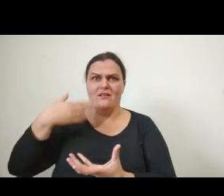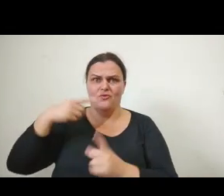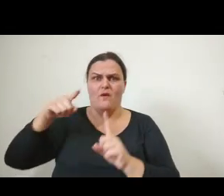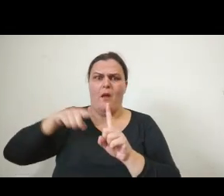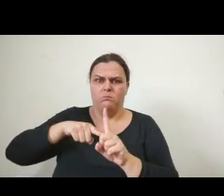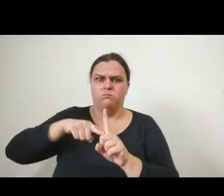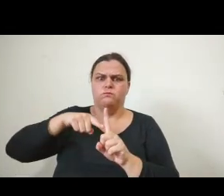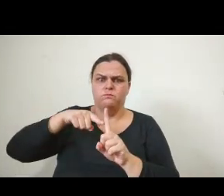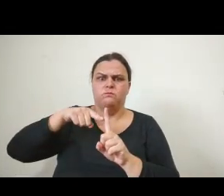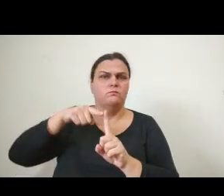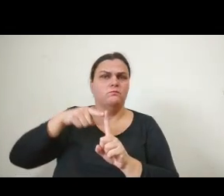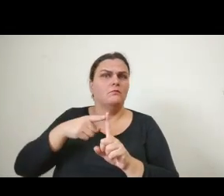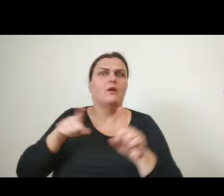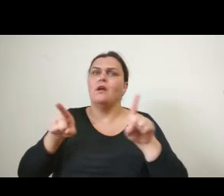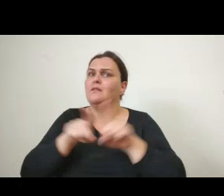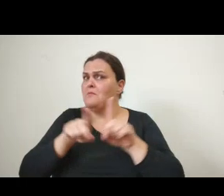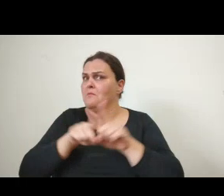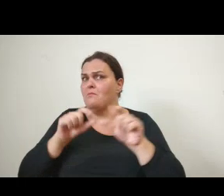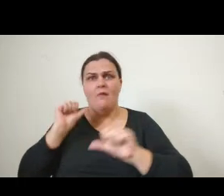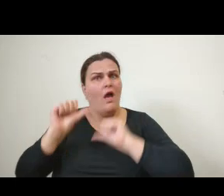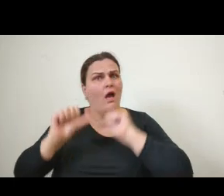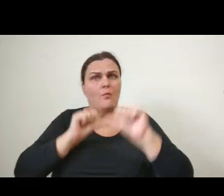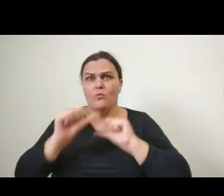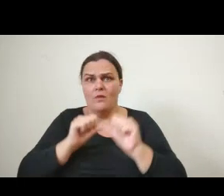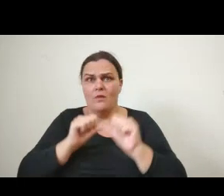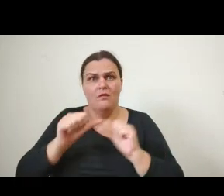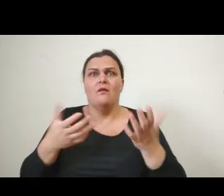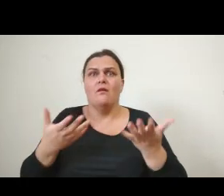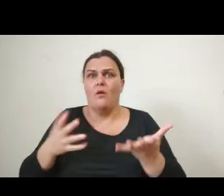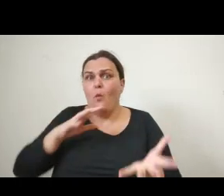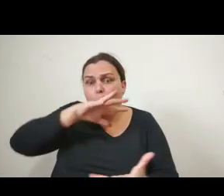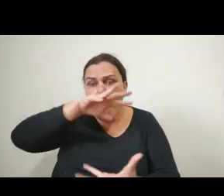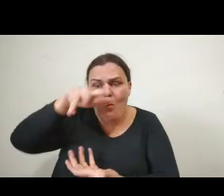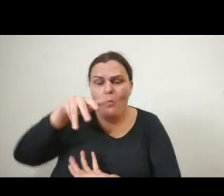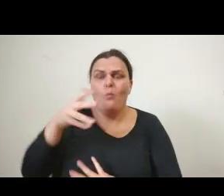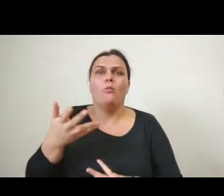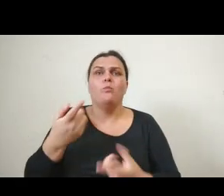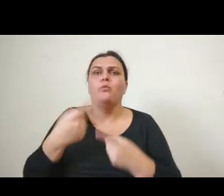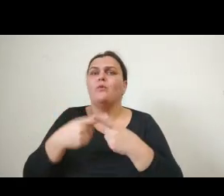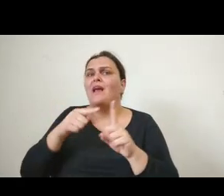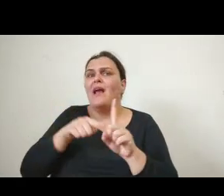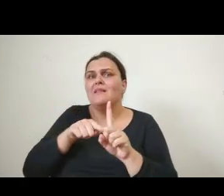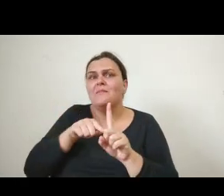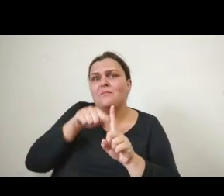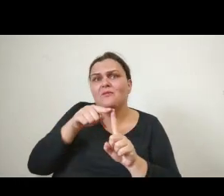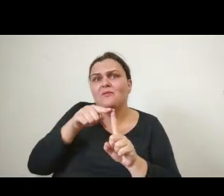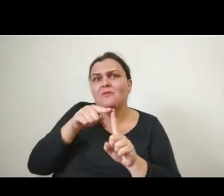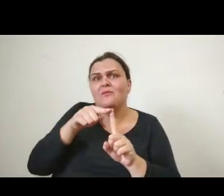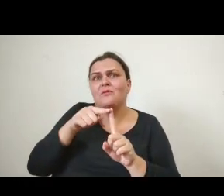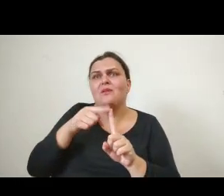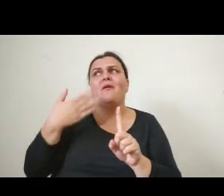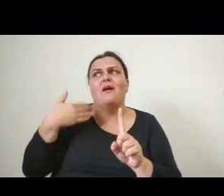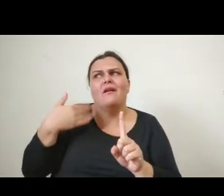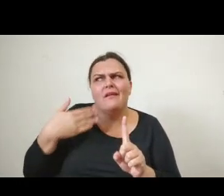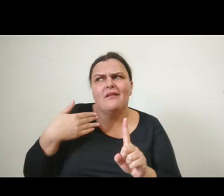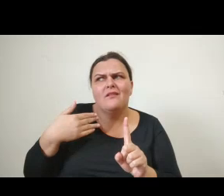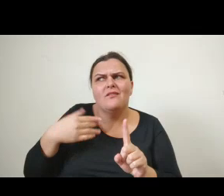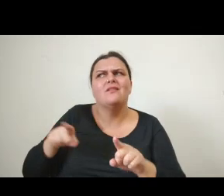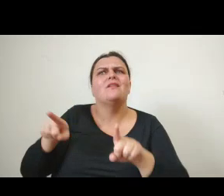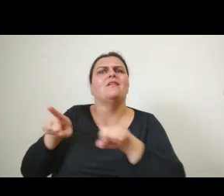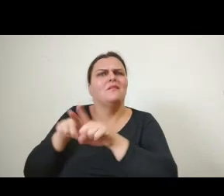A temperatura está aumentando, isso vai gerar impacto, né, sobre os regimes de